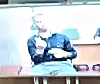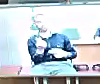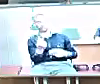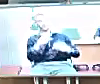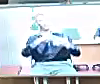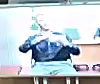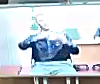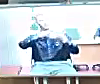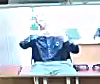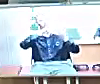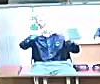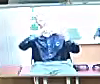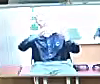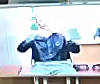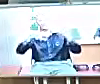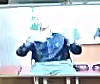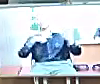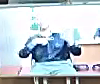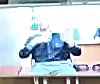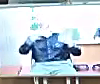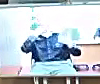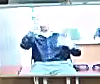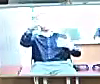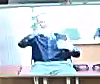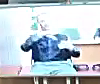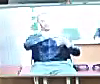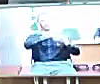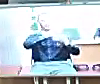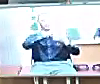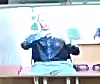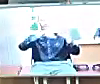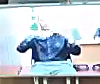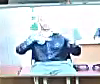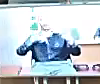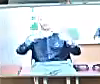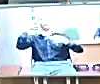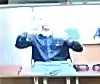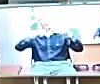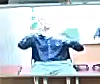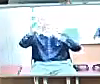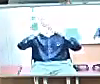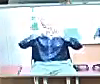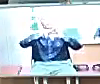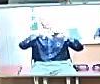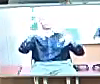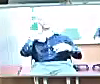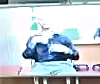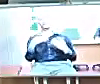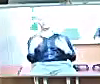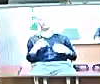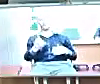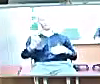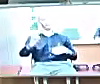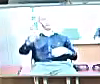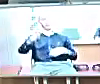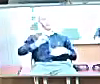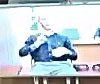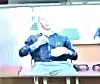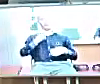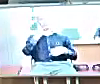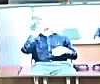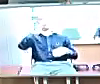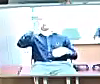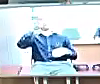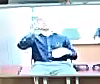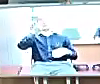várias propostas que sai daqui né existe várias cores políticas sobre como foi colocado muito bem aqui o deputado andré quintão que a partir dessas